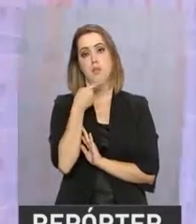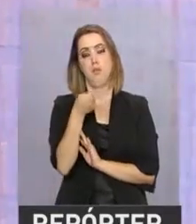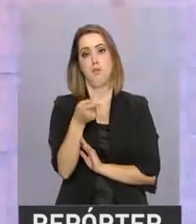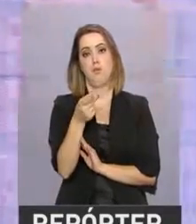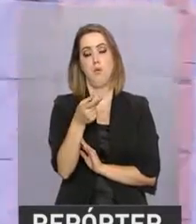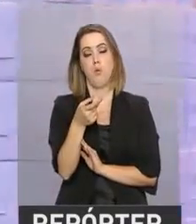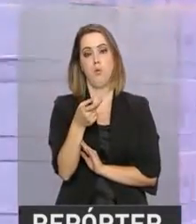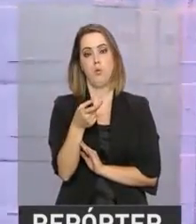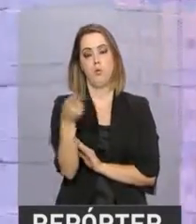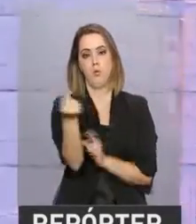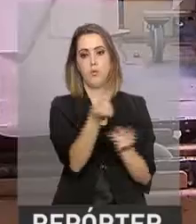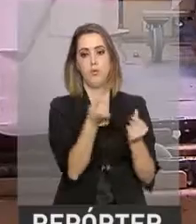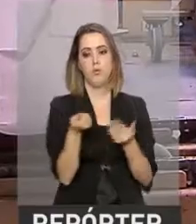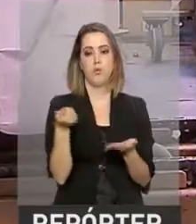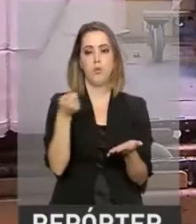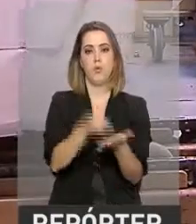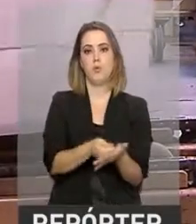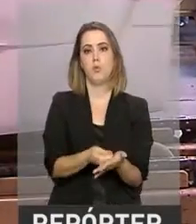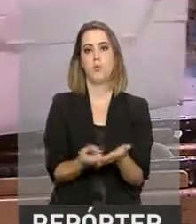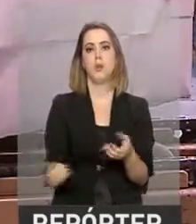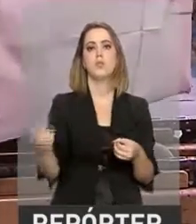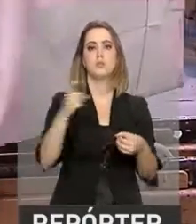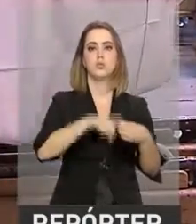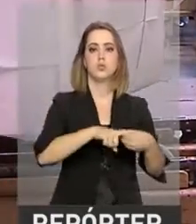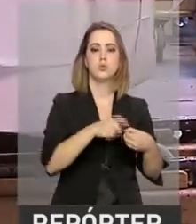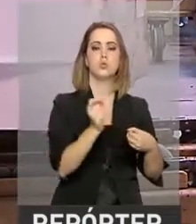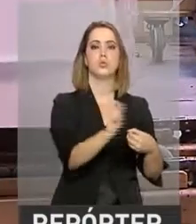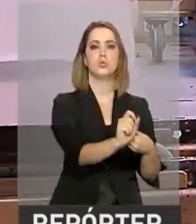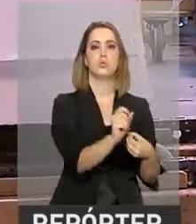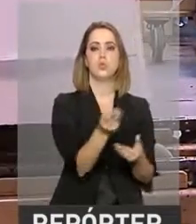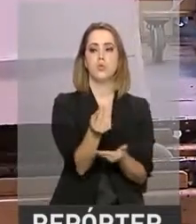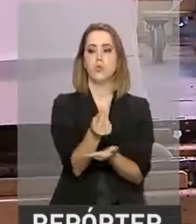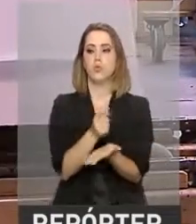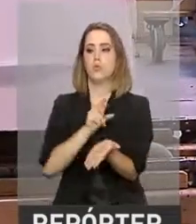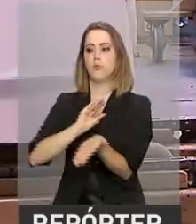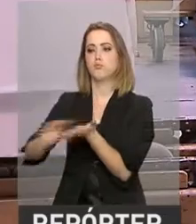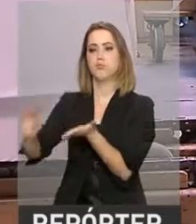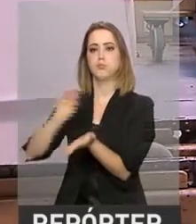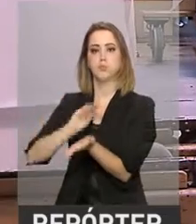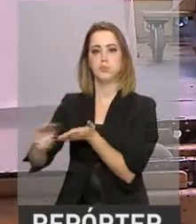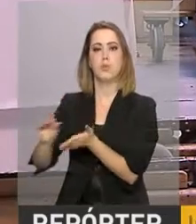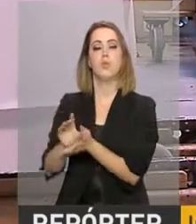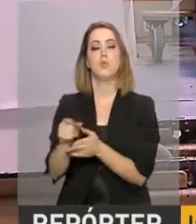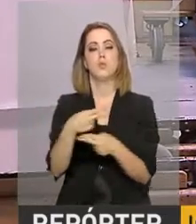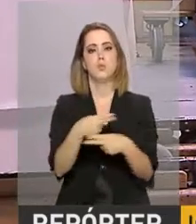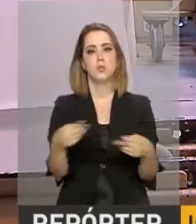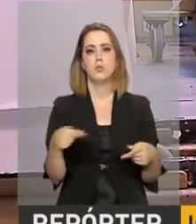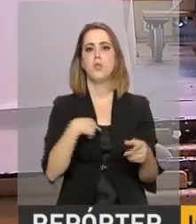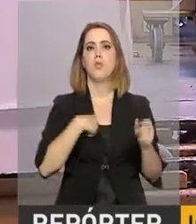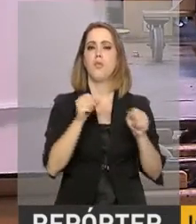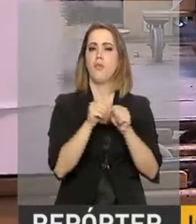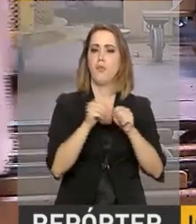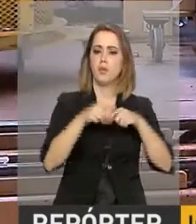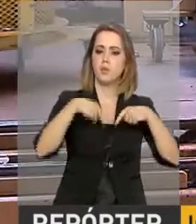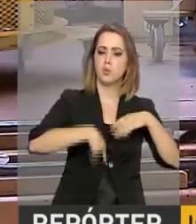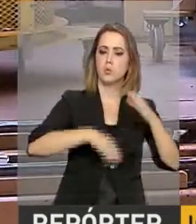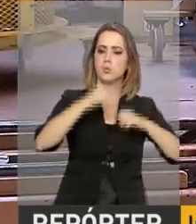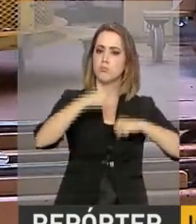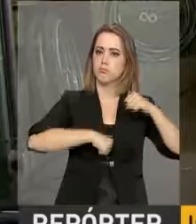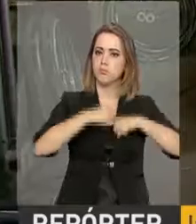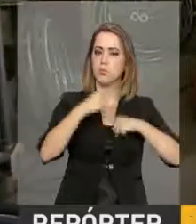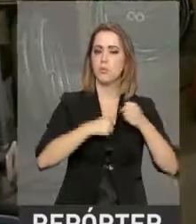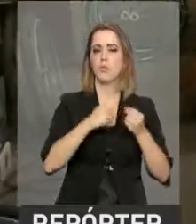empresas parte do faturamento das exportações de artigos manufaturados aqueles produzidos à mão ou por